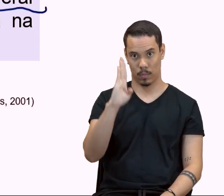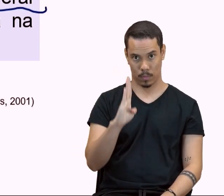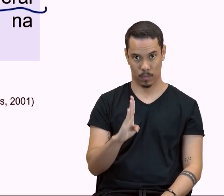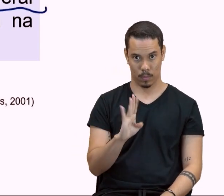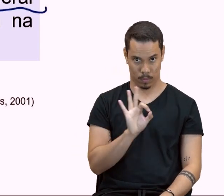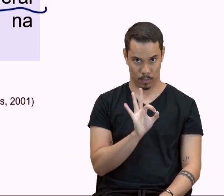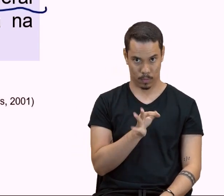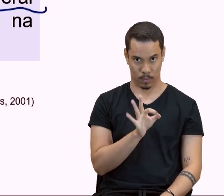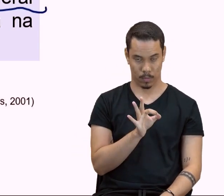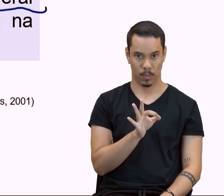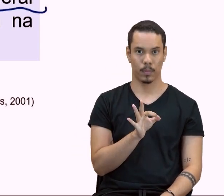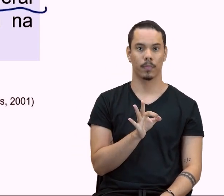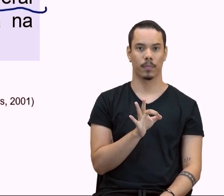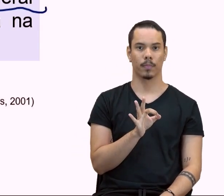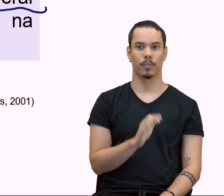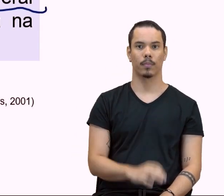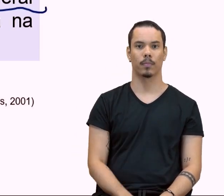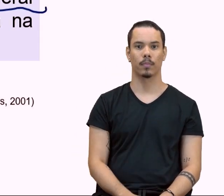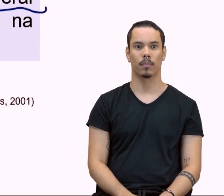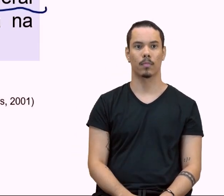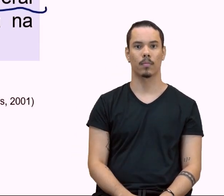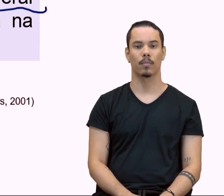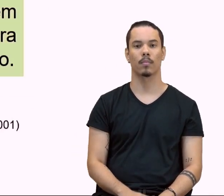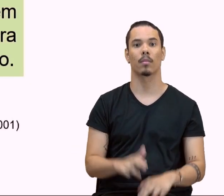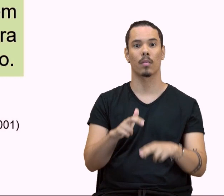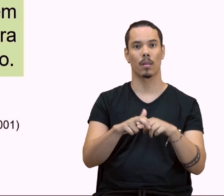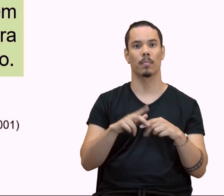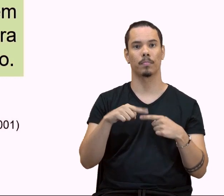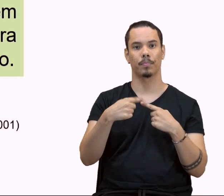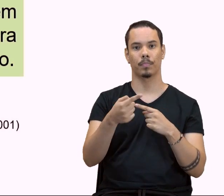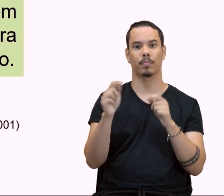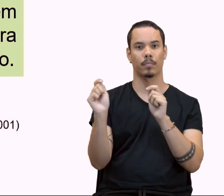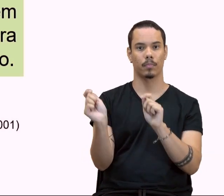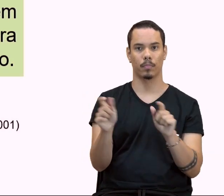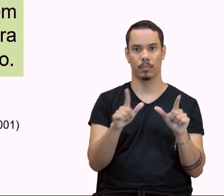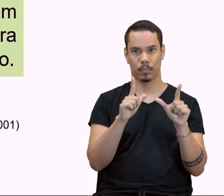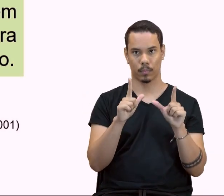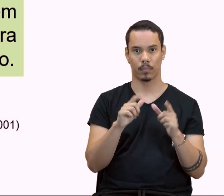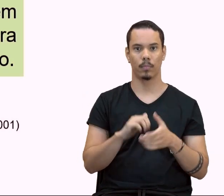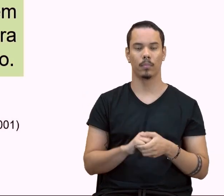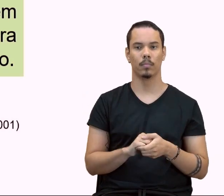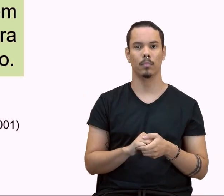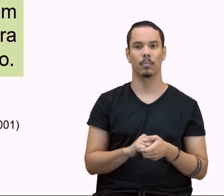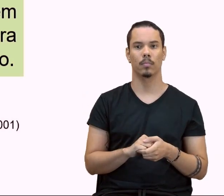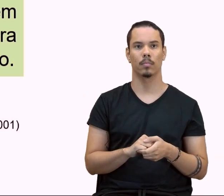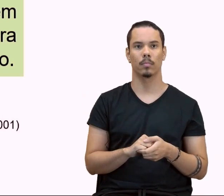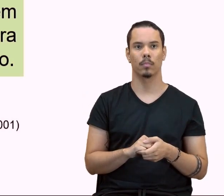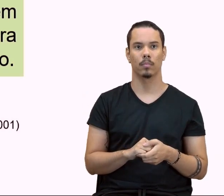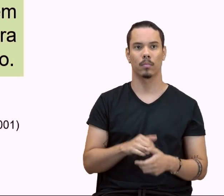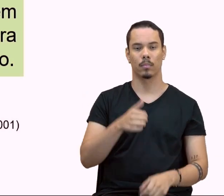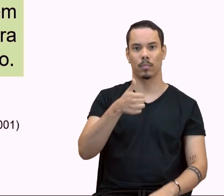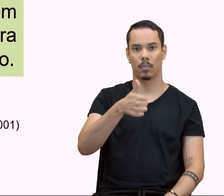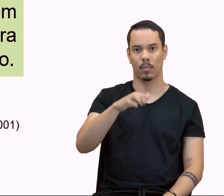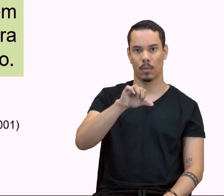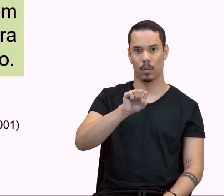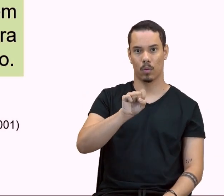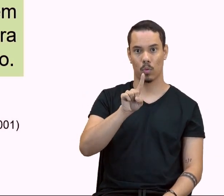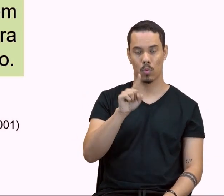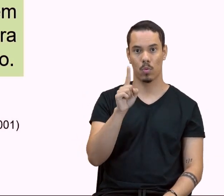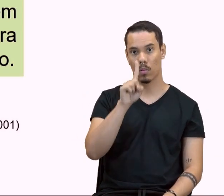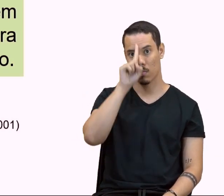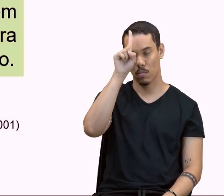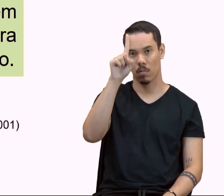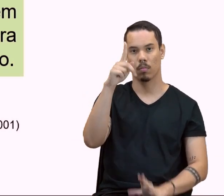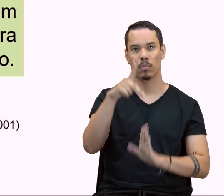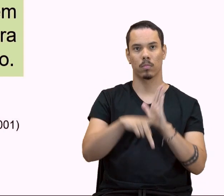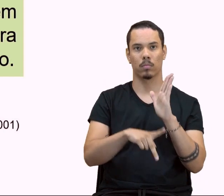Com certeza, é isso aí. Beleza, então vamos lá. Próxima página, por favor. Em 81, foi criado o Programa Integrado